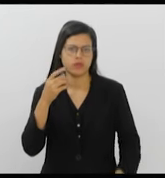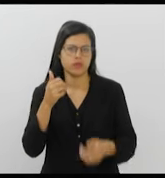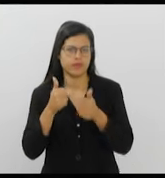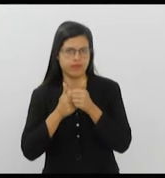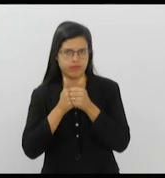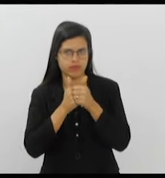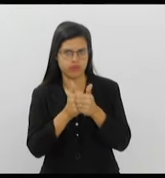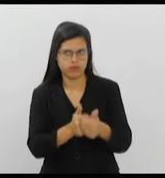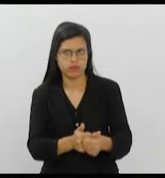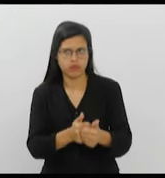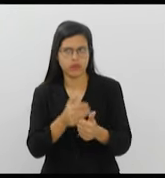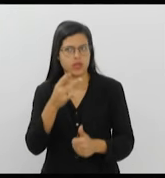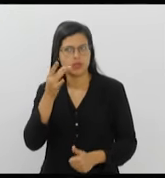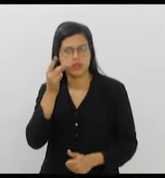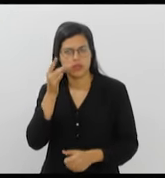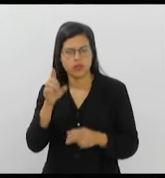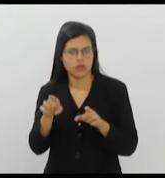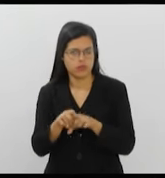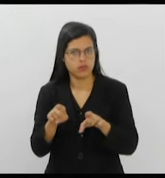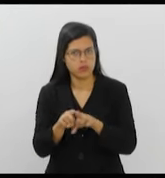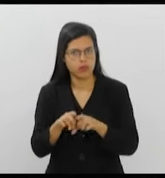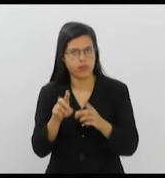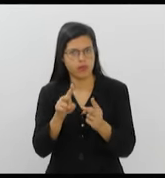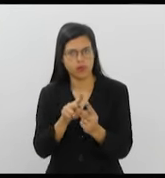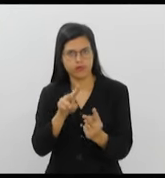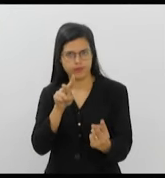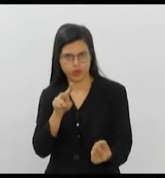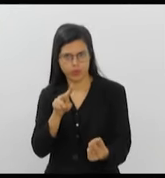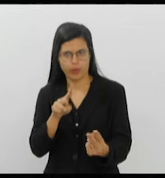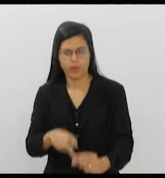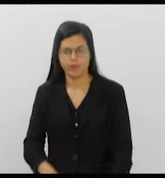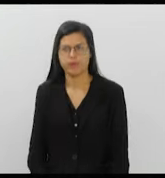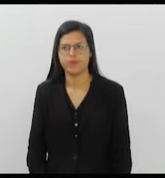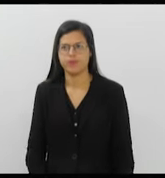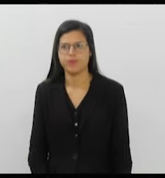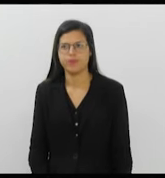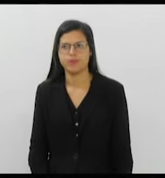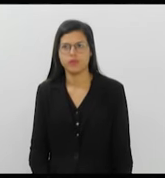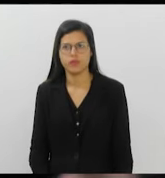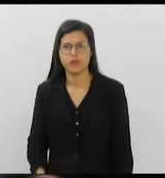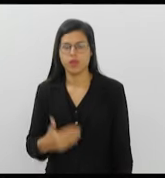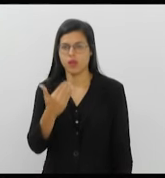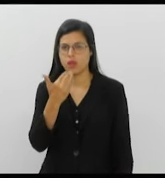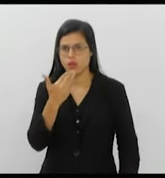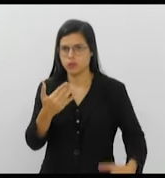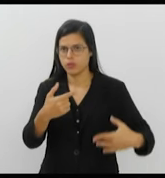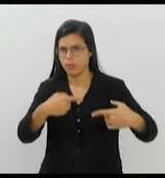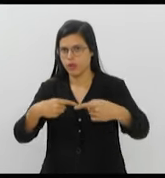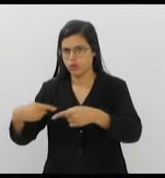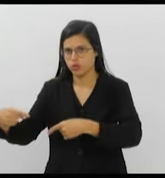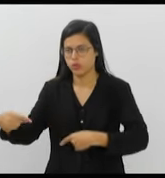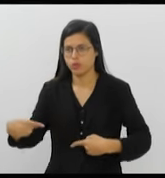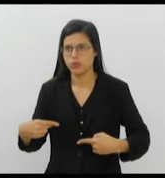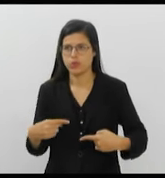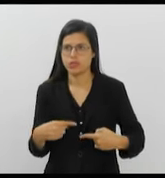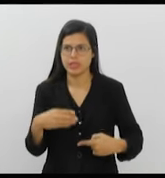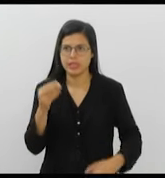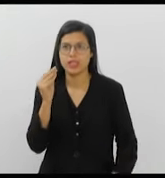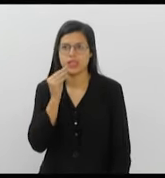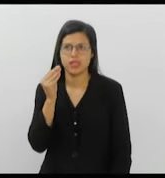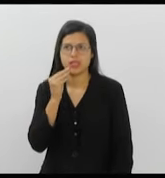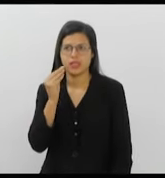presencialmente e também de forma remota. Eu pedi para discutir, para